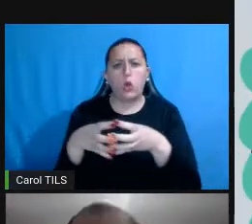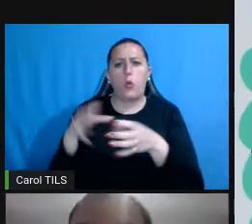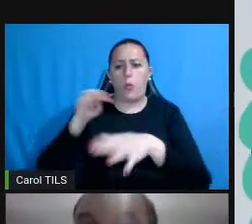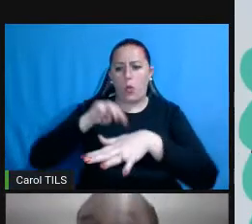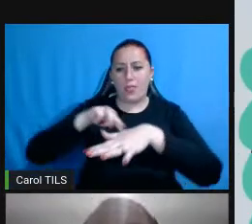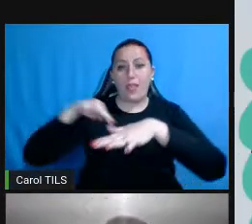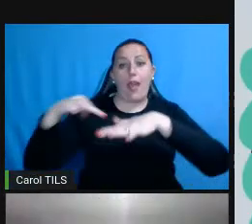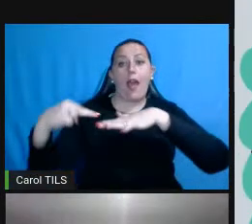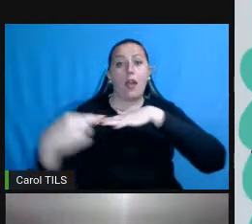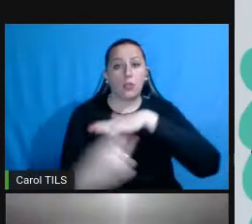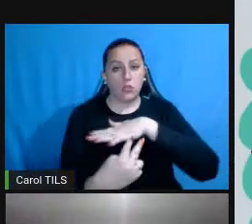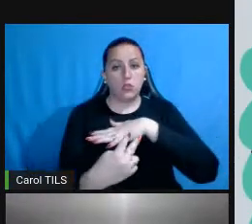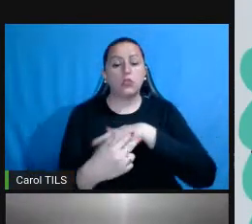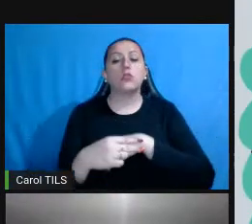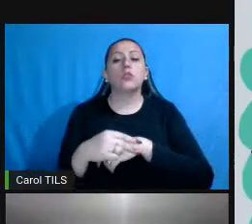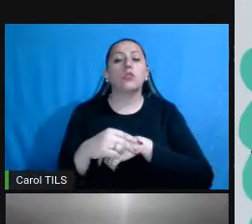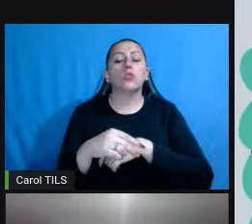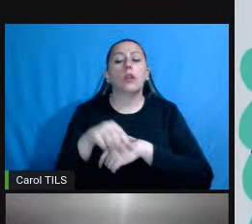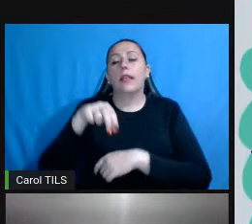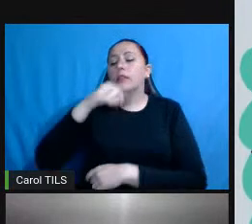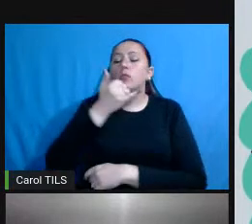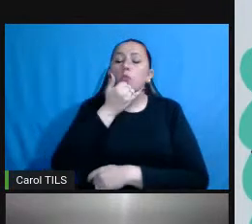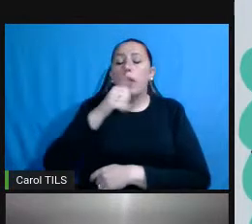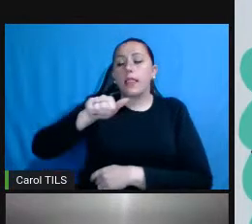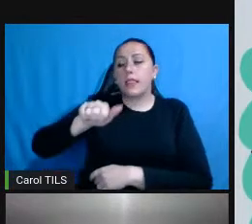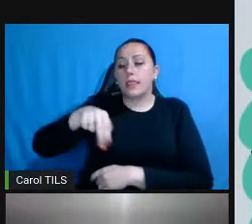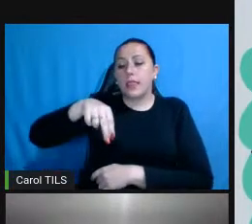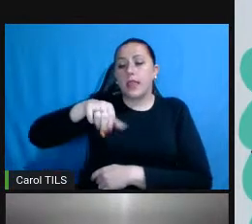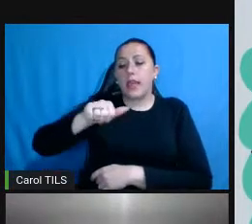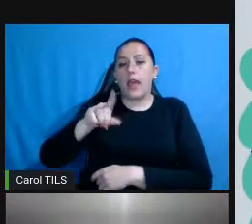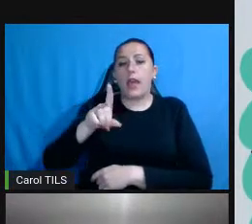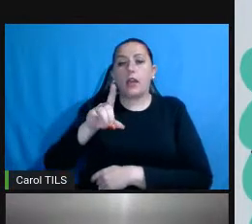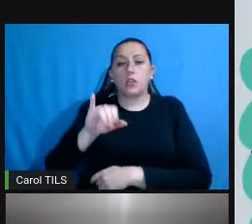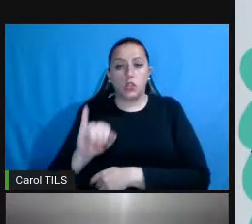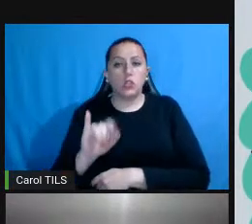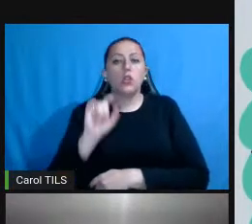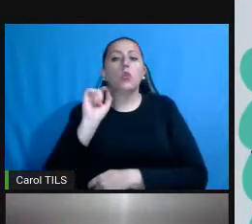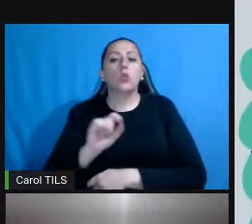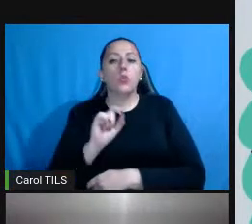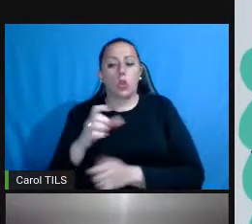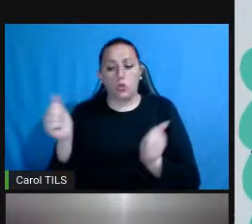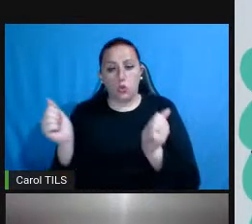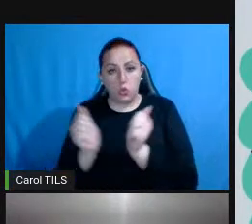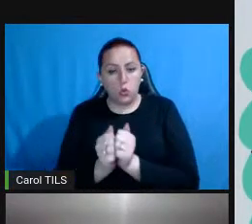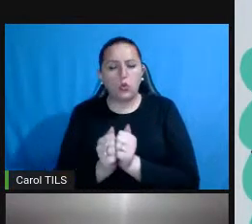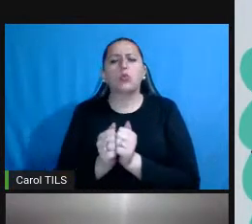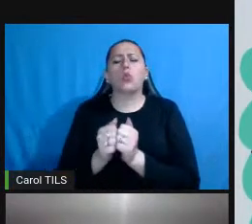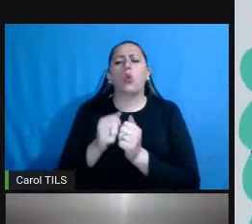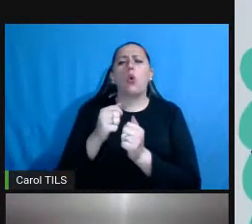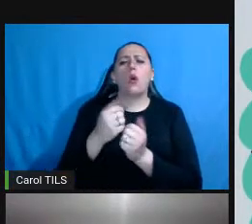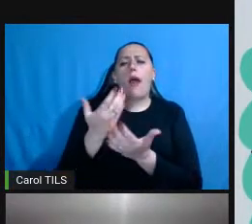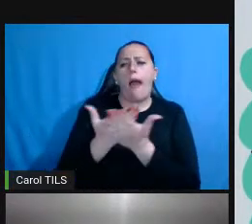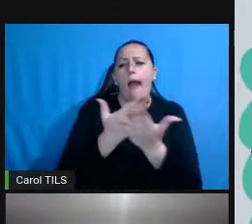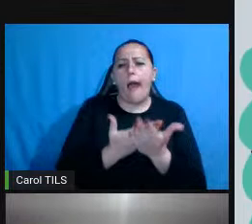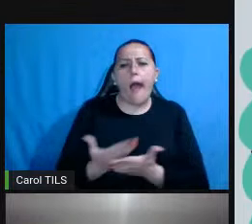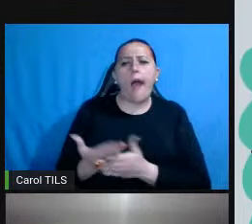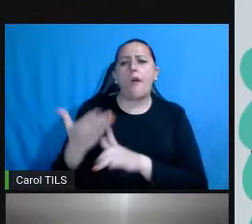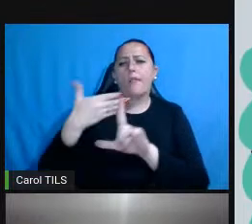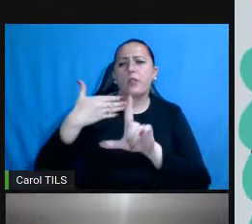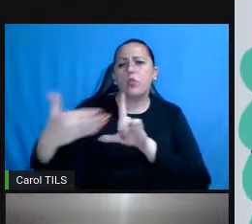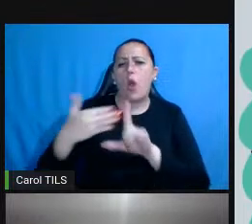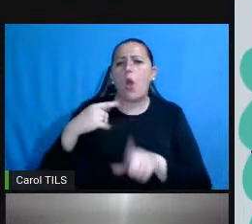às 18, também numa sala virtual para tirar dúvidas,